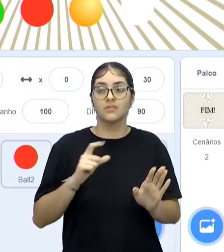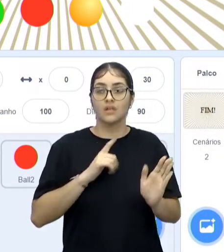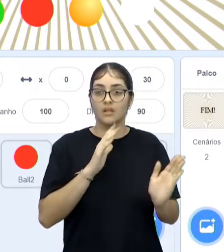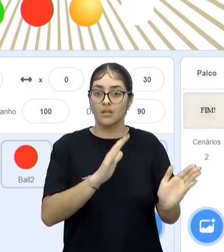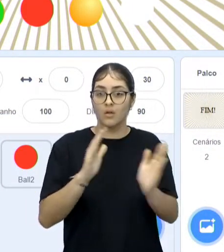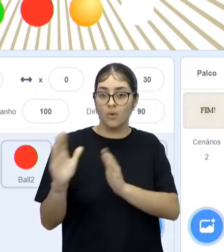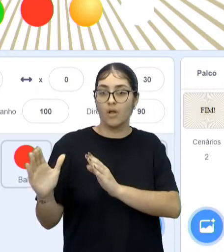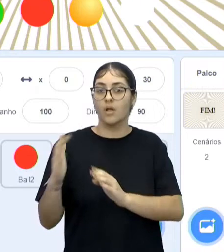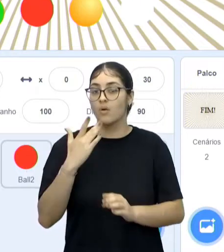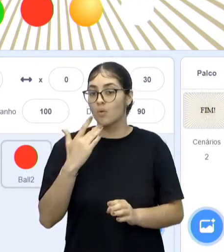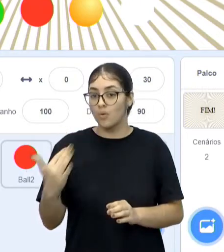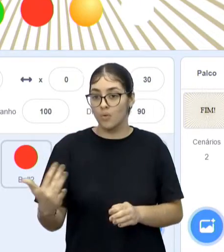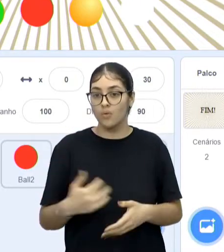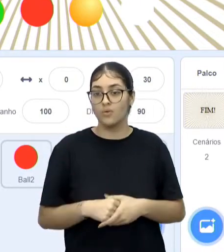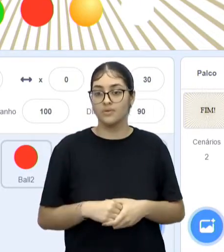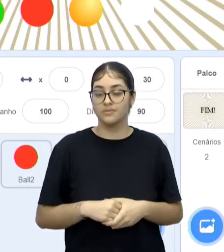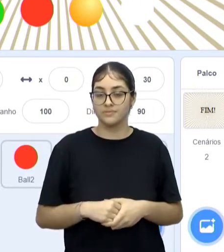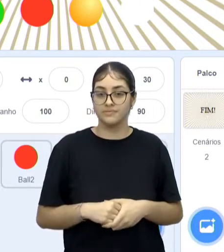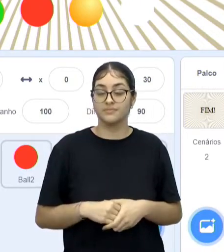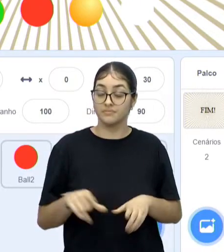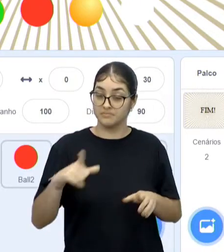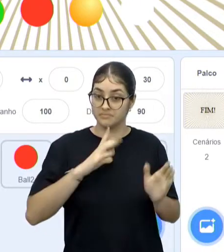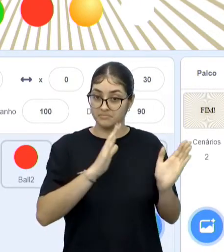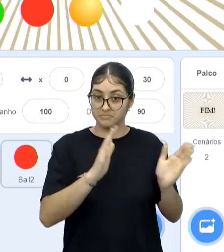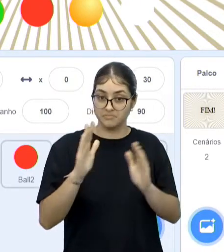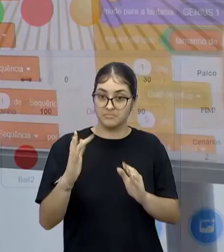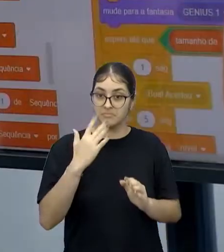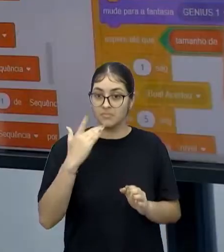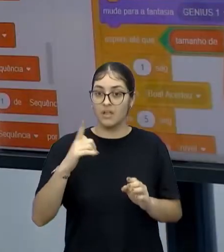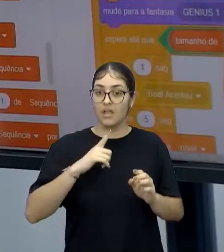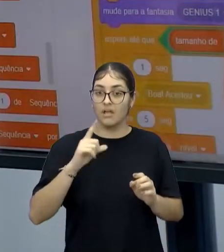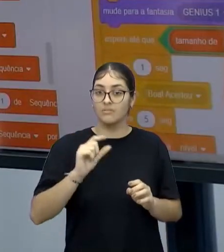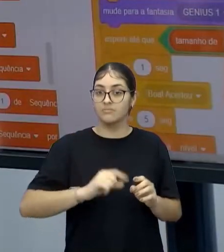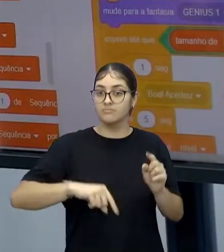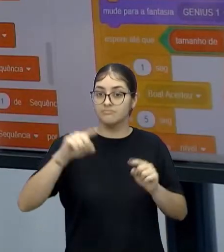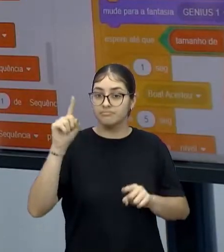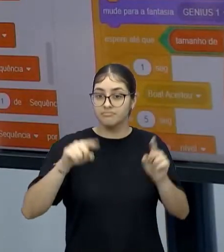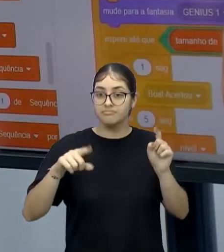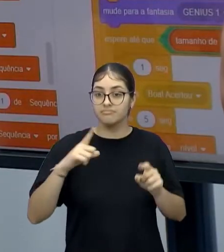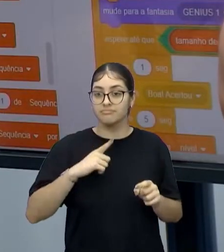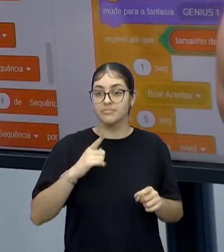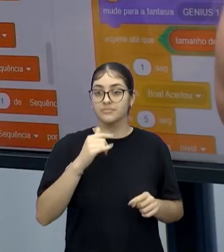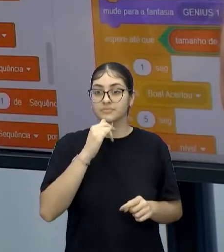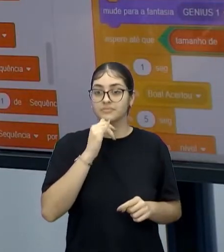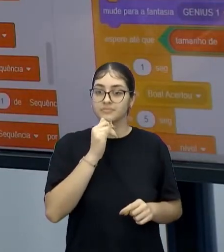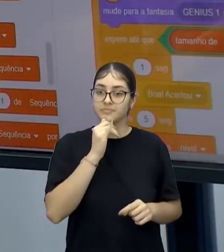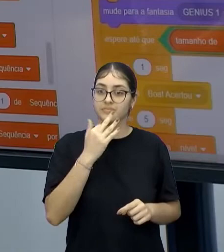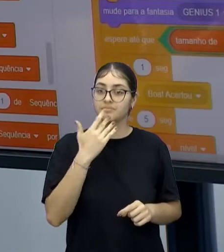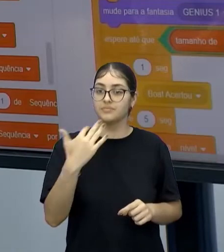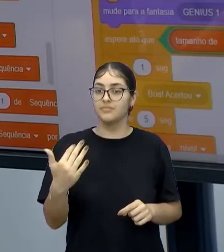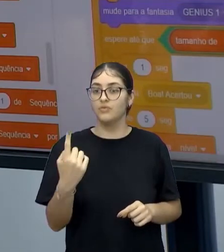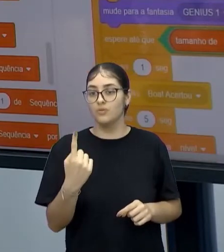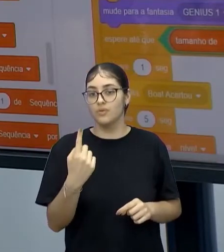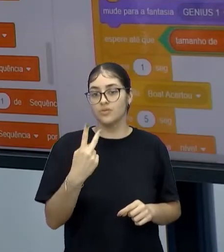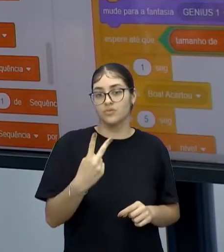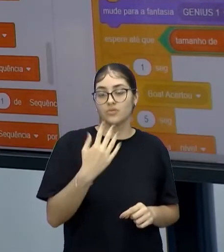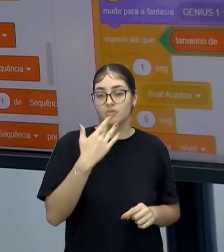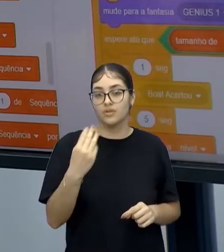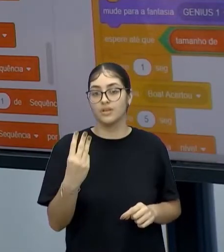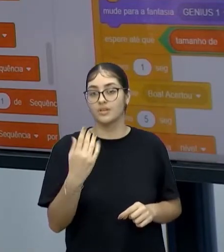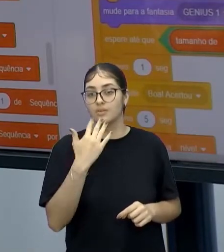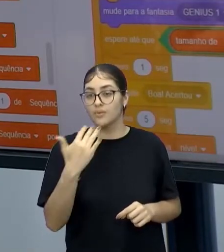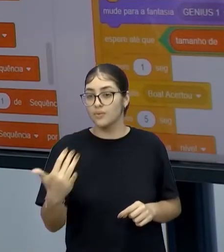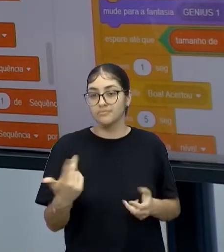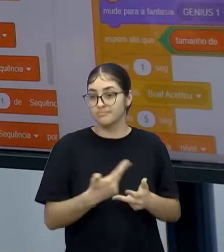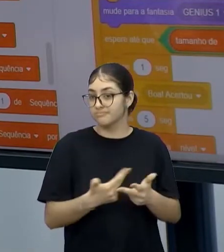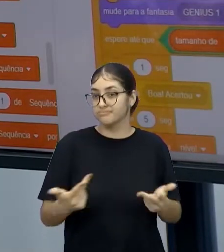de cores. Sim. E essas sequências, ela tem níveis, eu chamei de nível, mas pode ser uma cor, 2 cores, 3 cores, 4